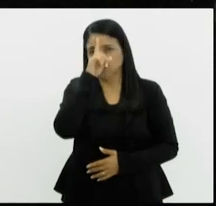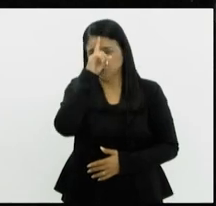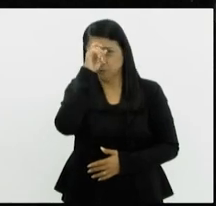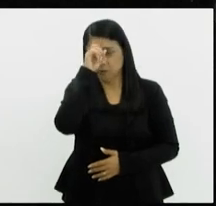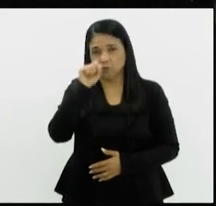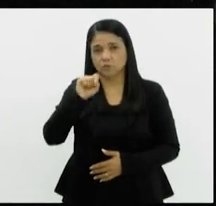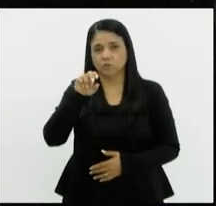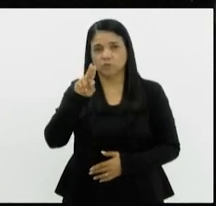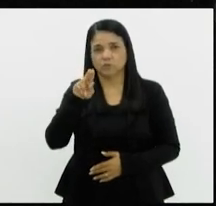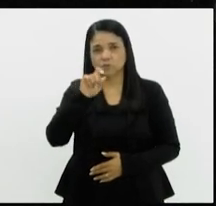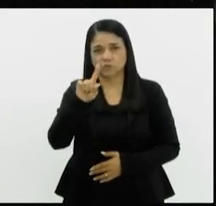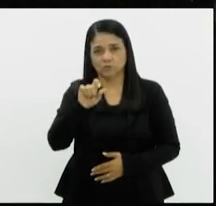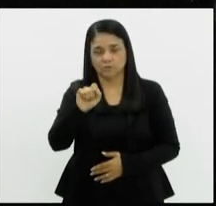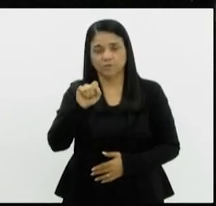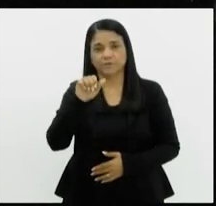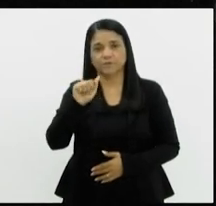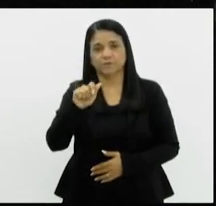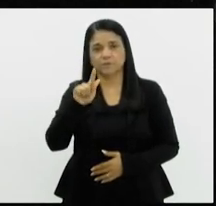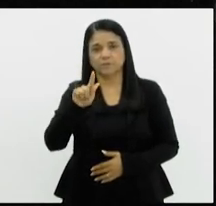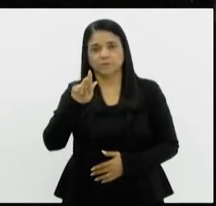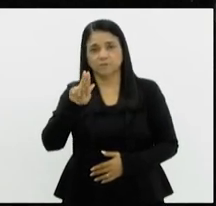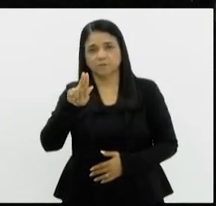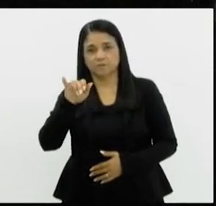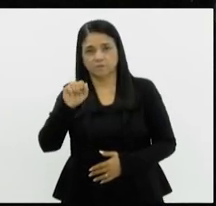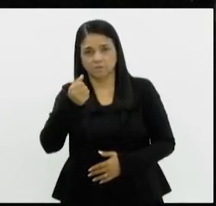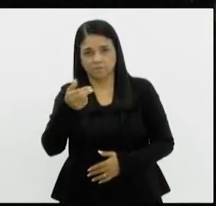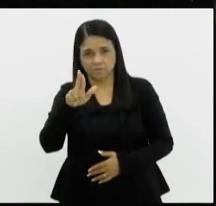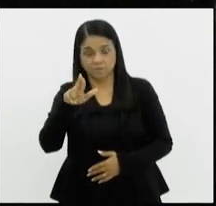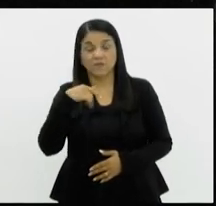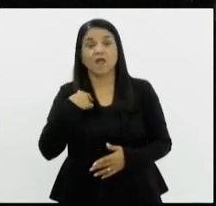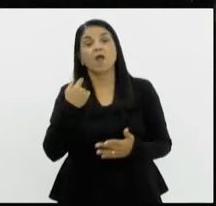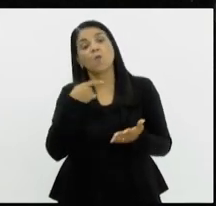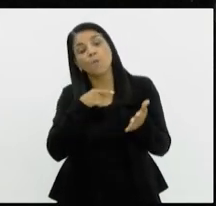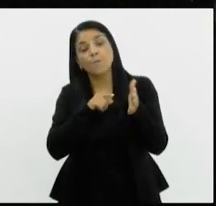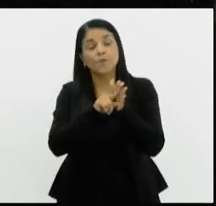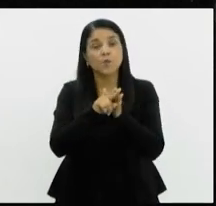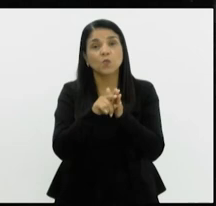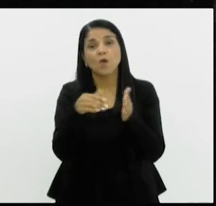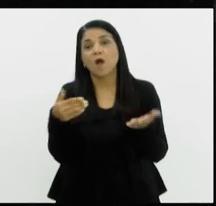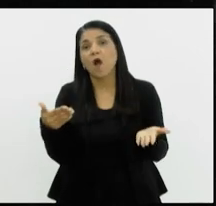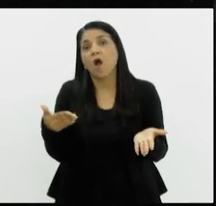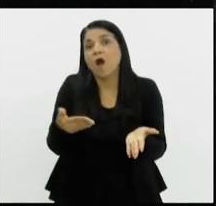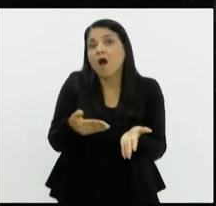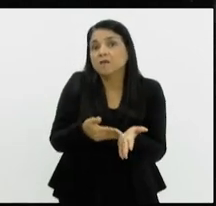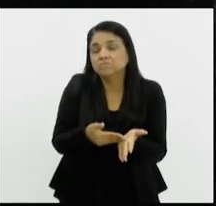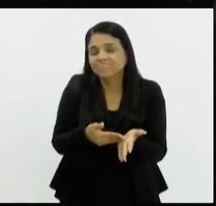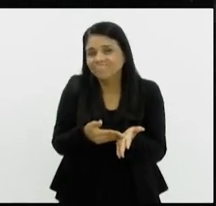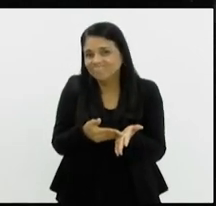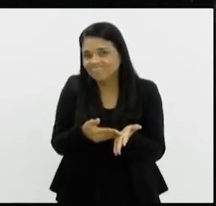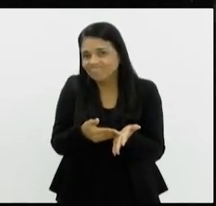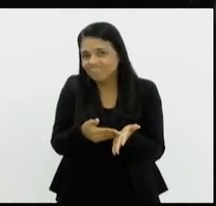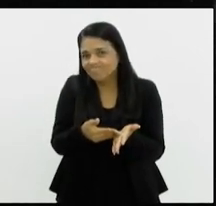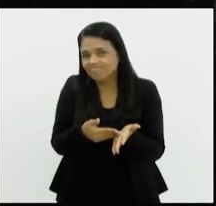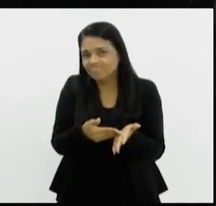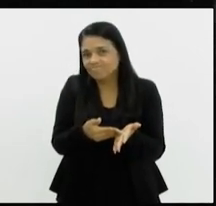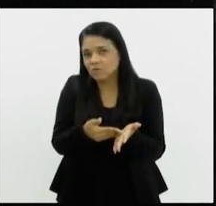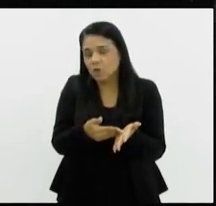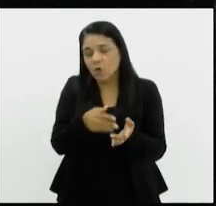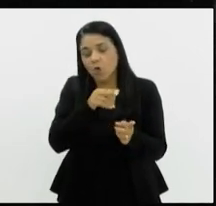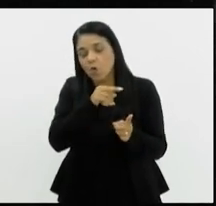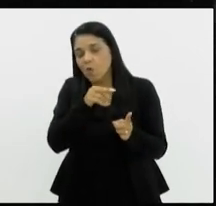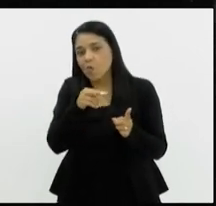Aguiar e aí eu pergunto aos senhores até onde nós vamos olhar os nossos